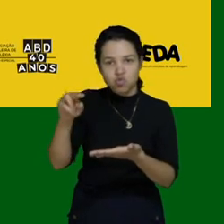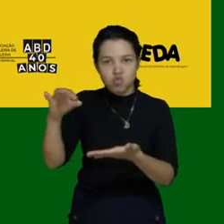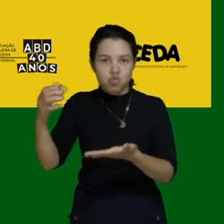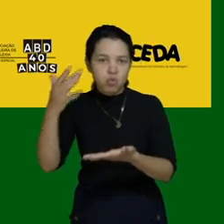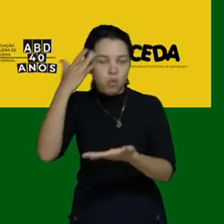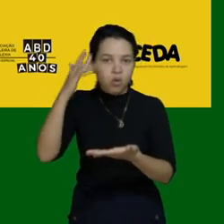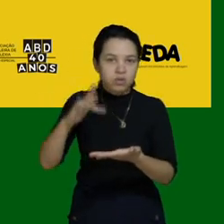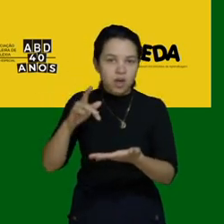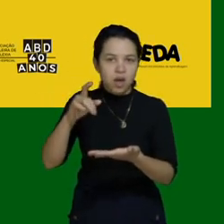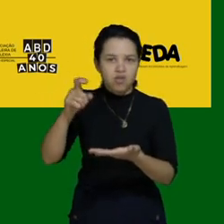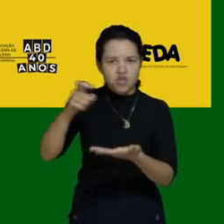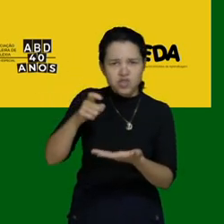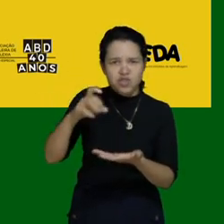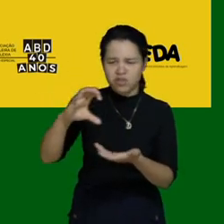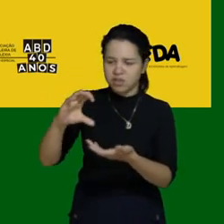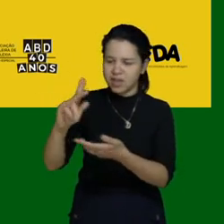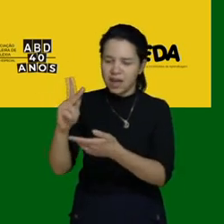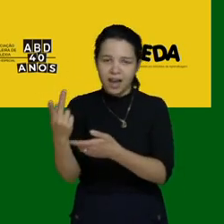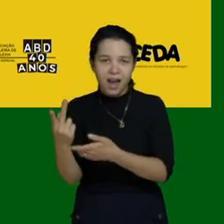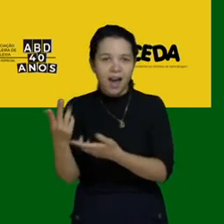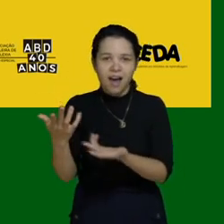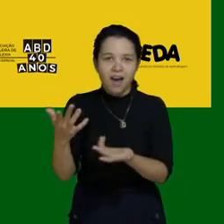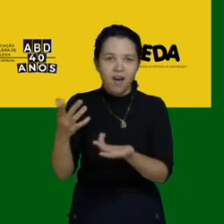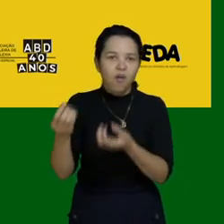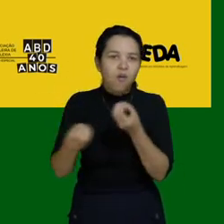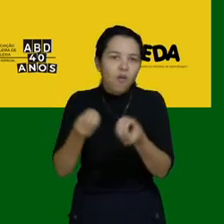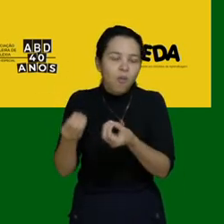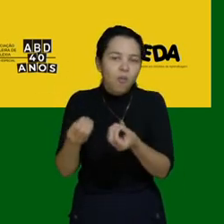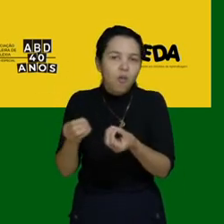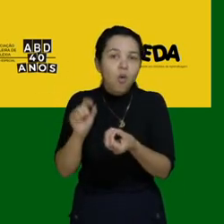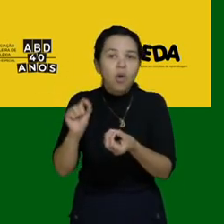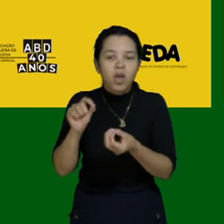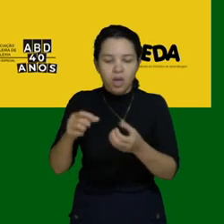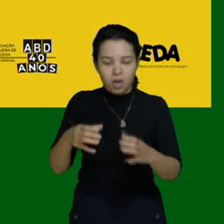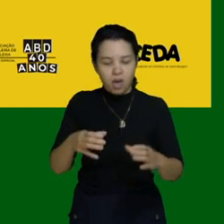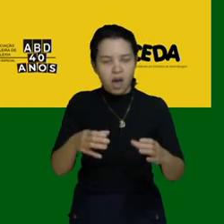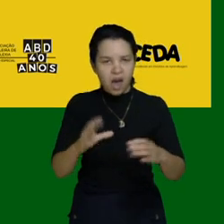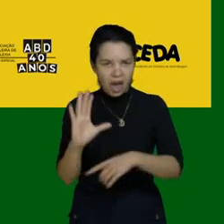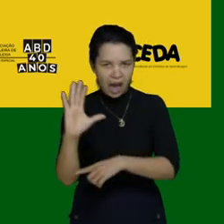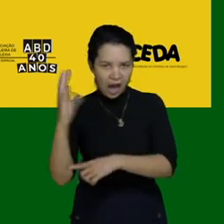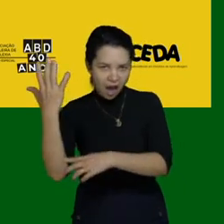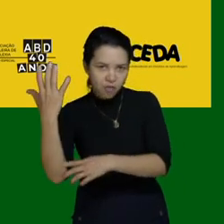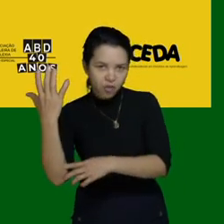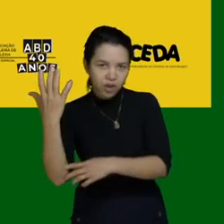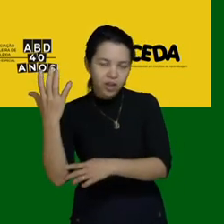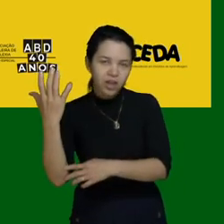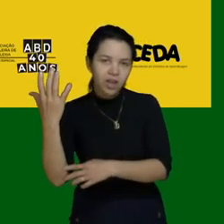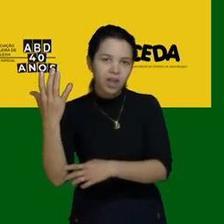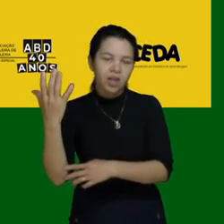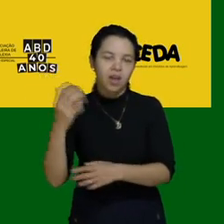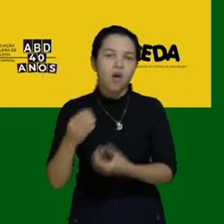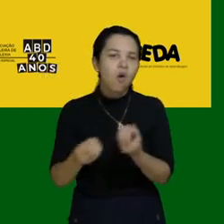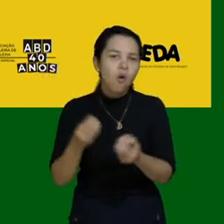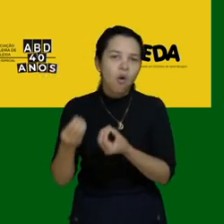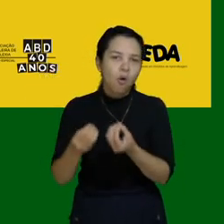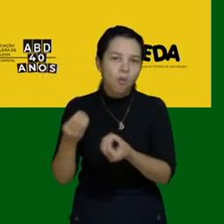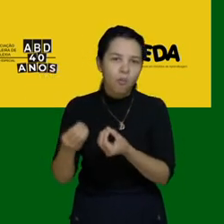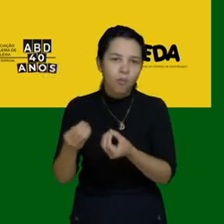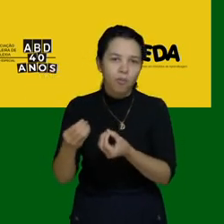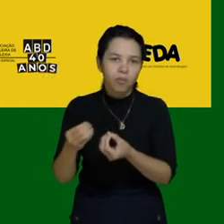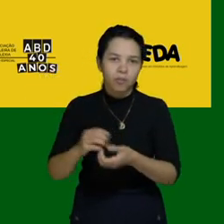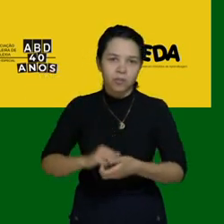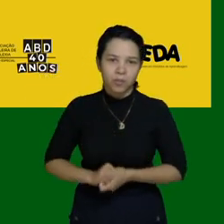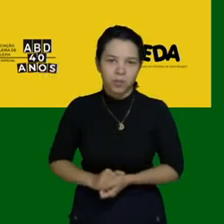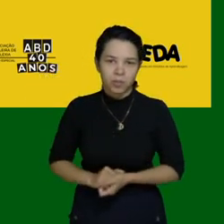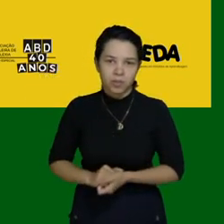com s com z aí a gente fala que que é o Chuchu Ah é uma árvore como que é essa árvore se agarra